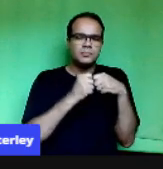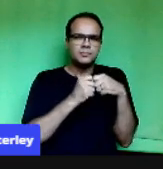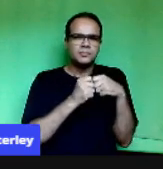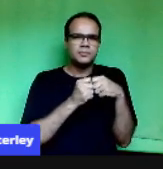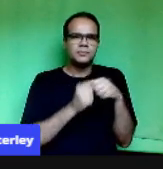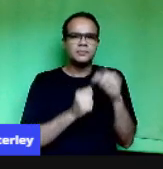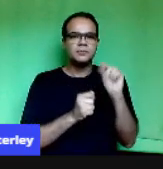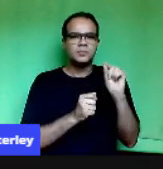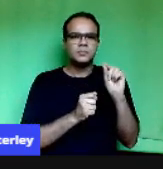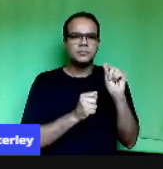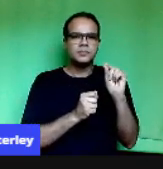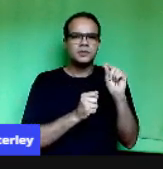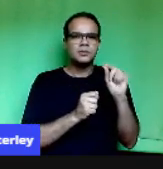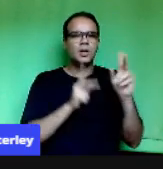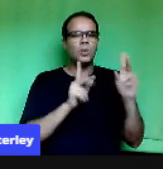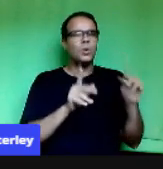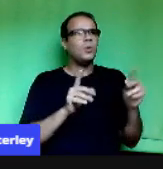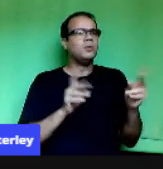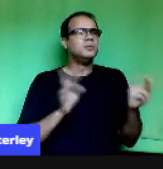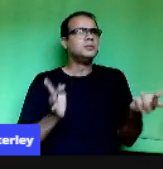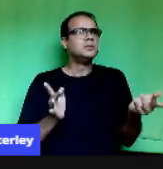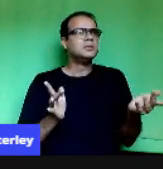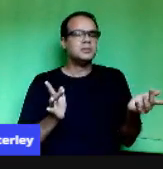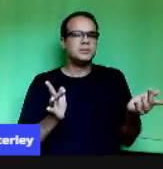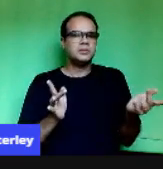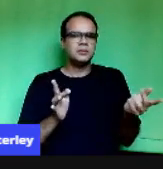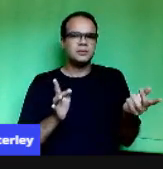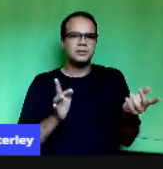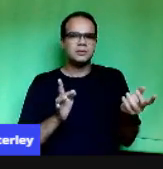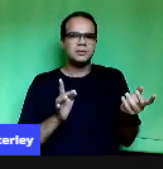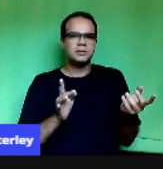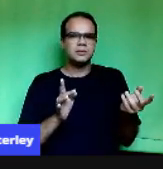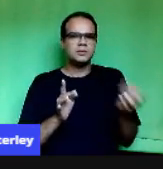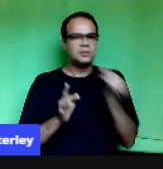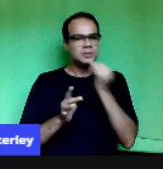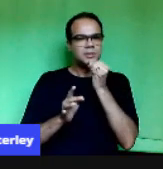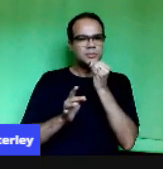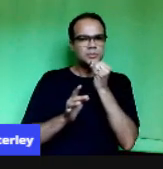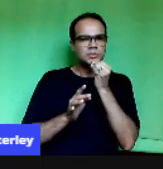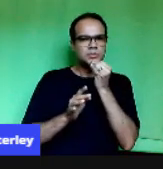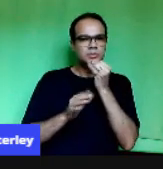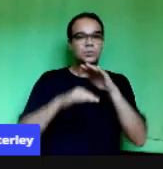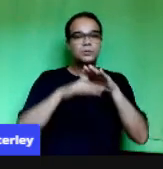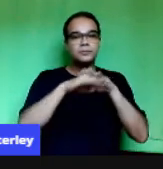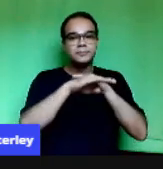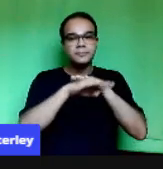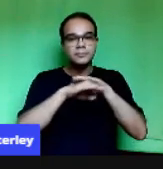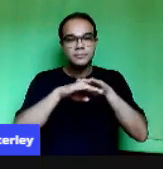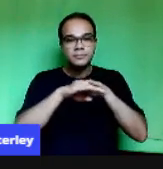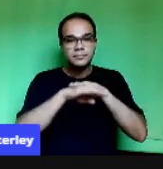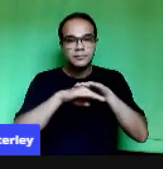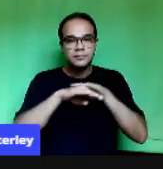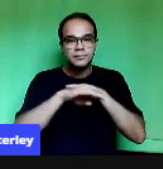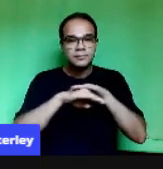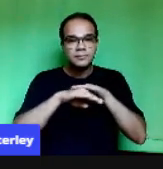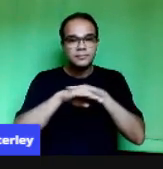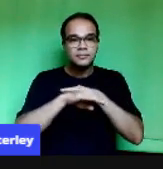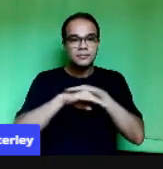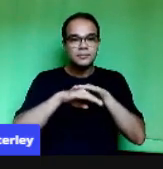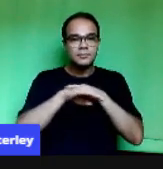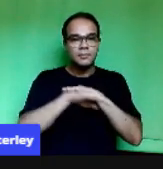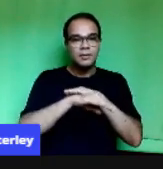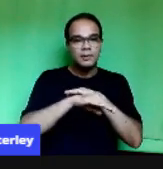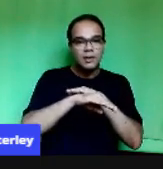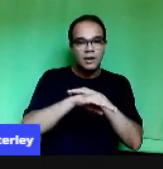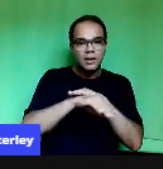perspectiva humanizadora. Isso é importante. Por quê? Porque o diálogo que nós temos gera a escuta. E a escuta,